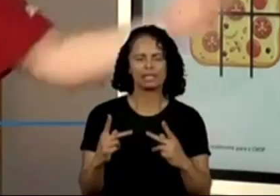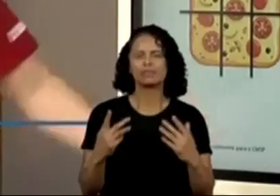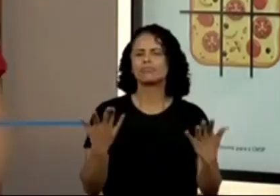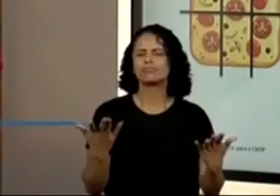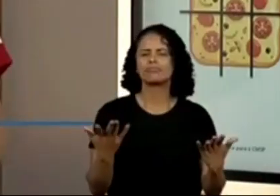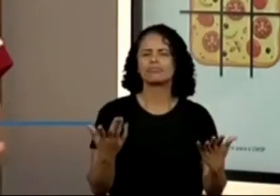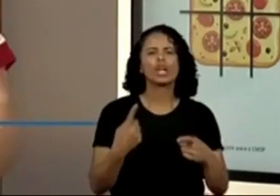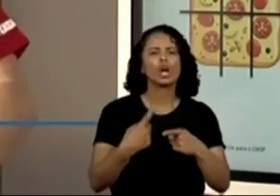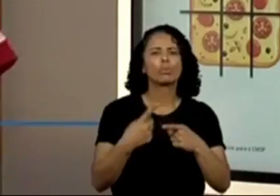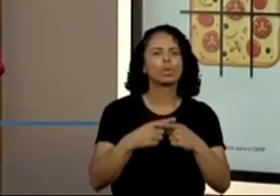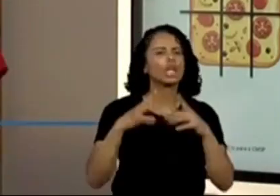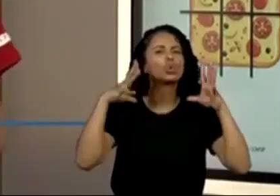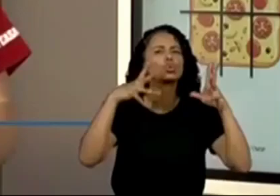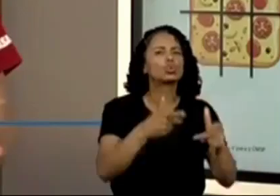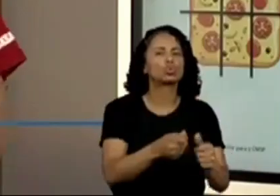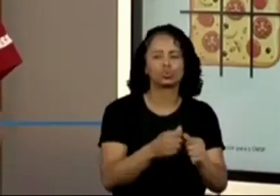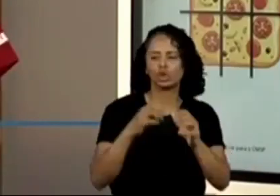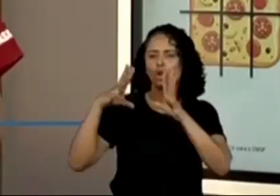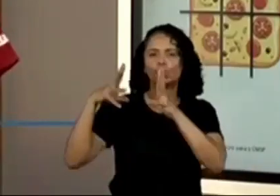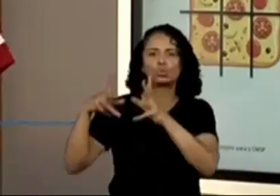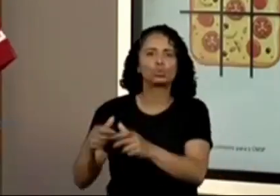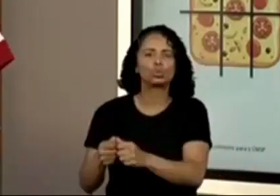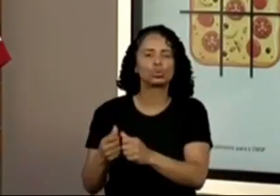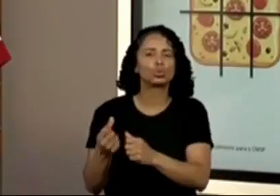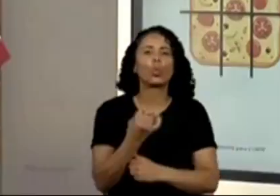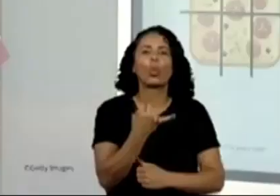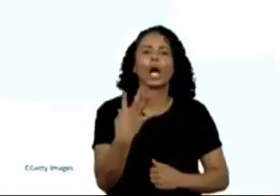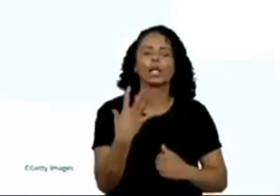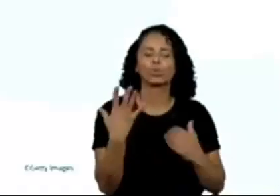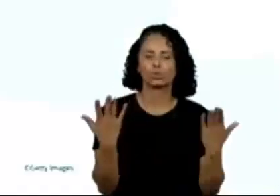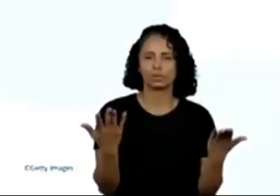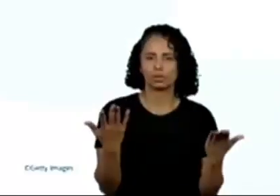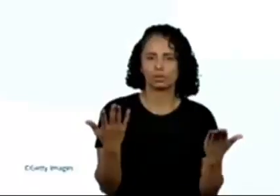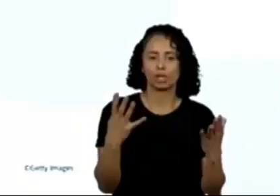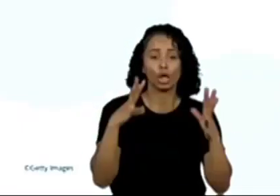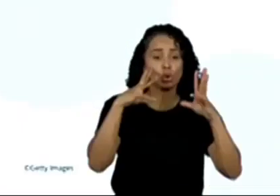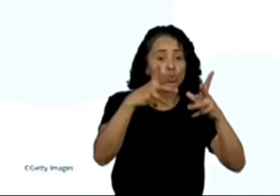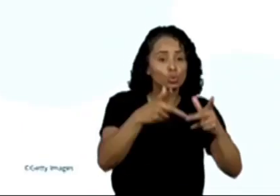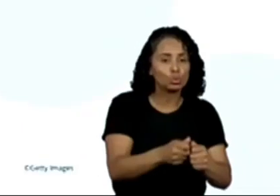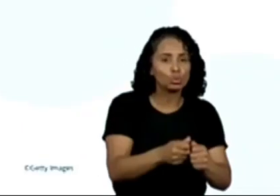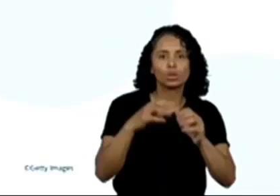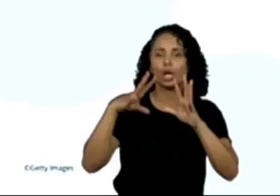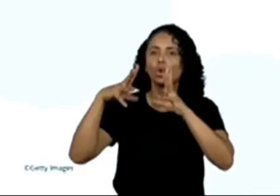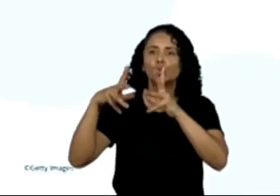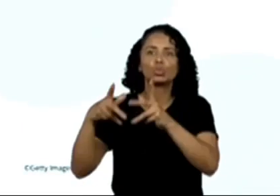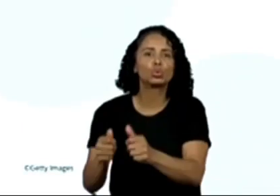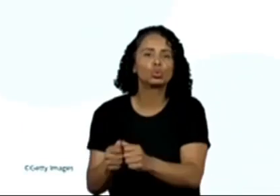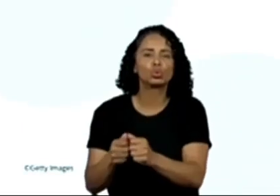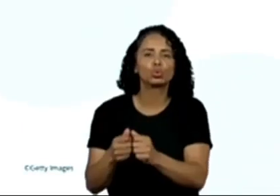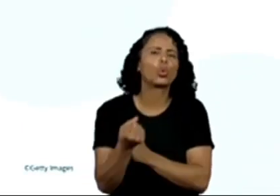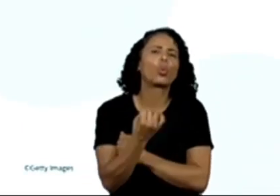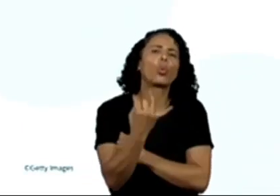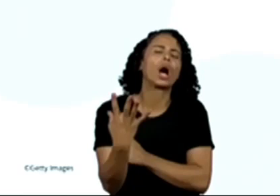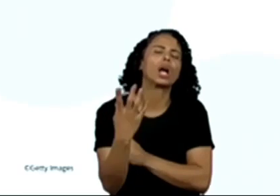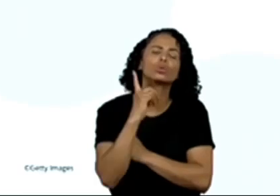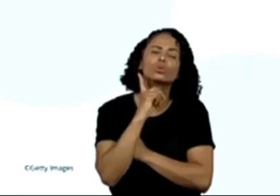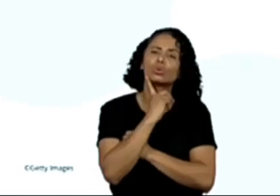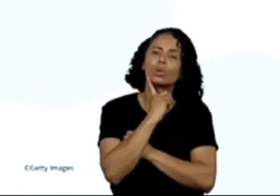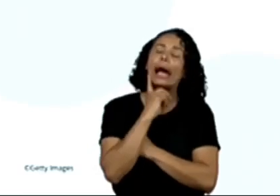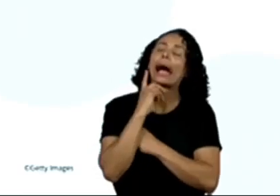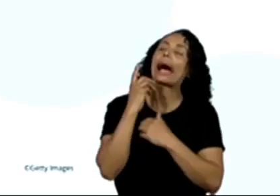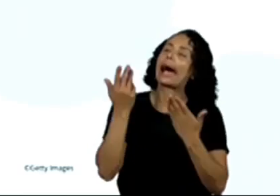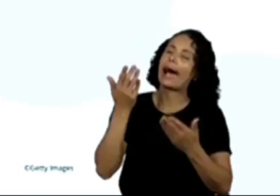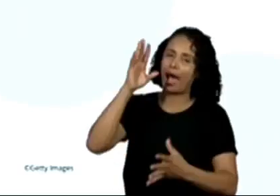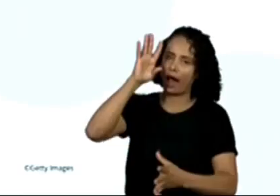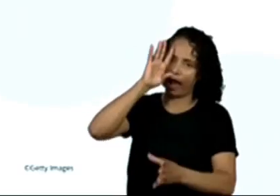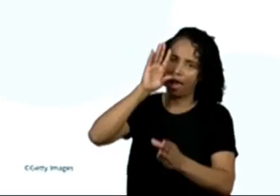que é meu todo? Quantos pedaços eu tenho aí ao todo? Ah, então nesse caso eu vou considerar todos os pedaços. As